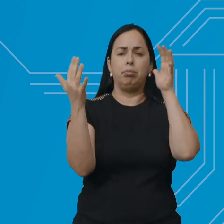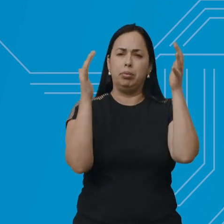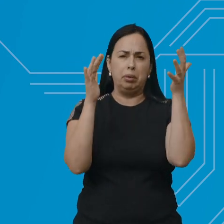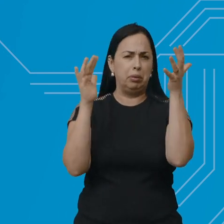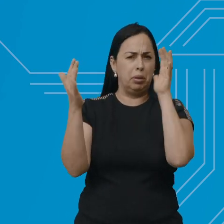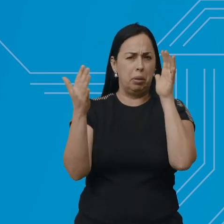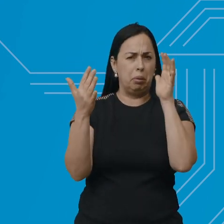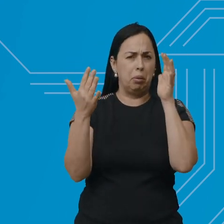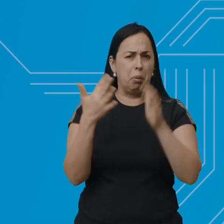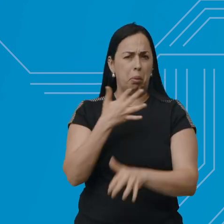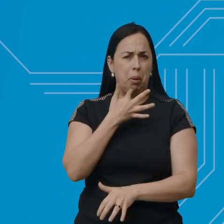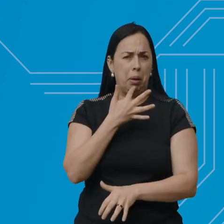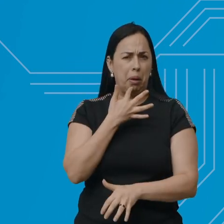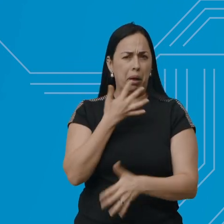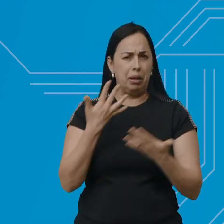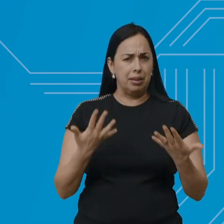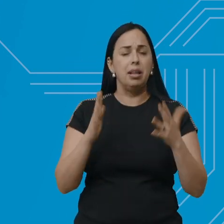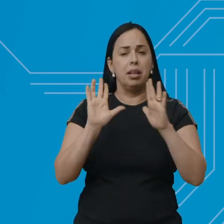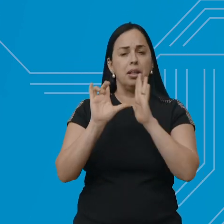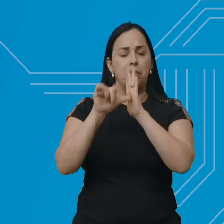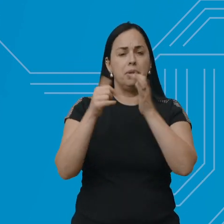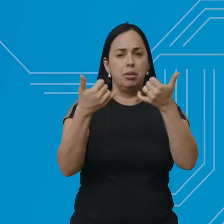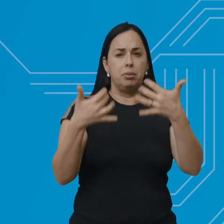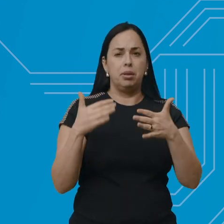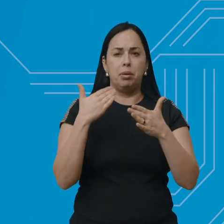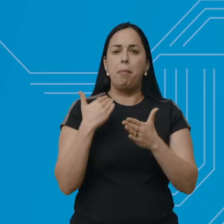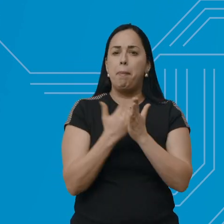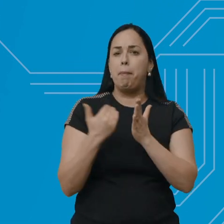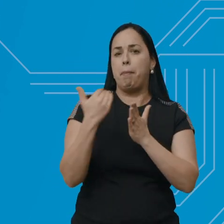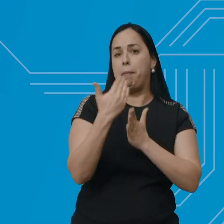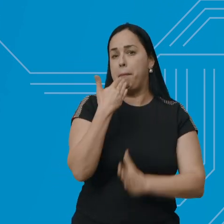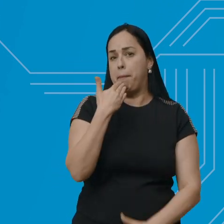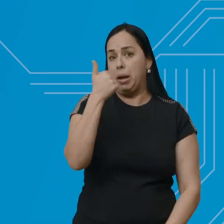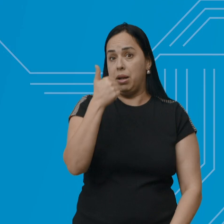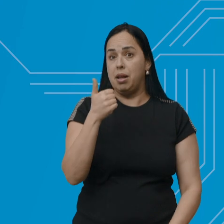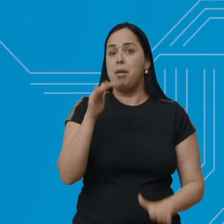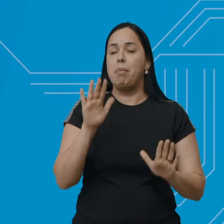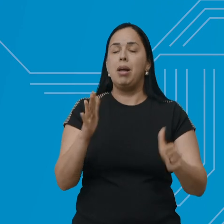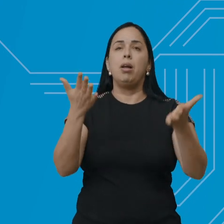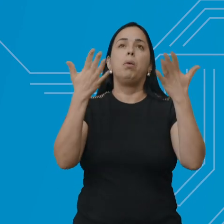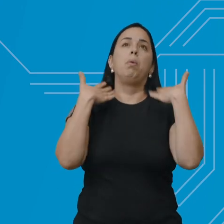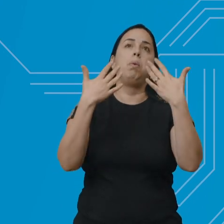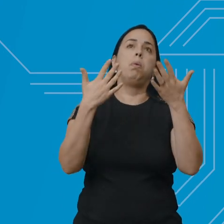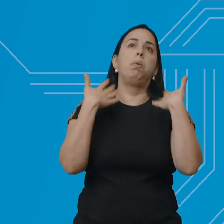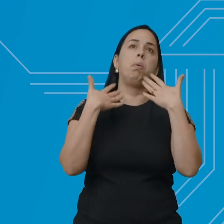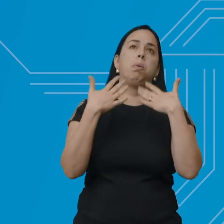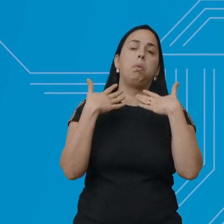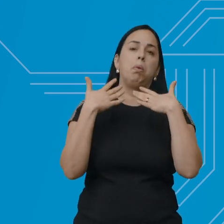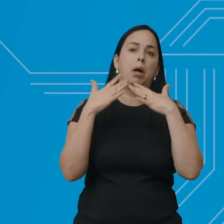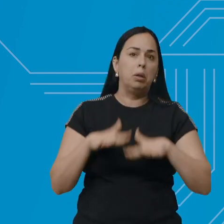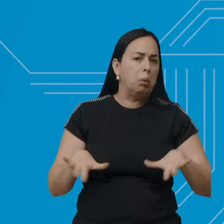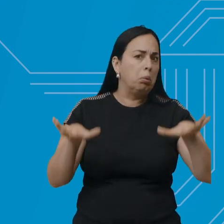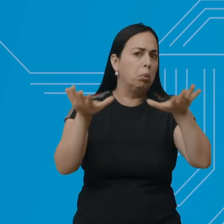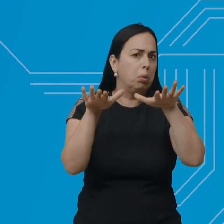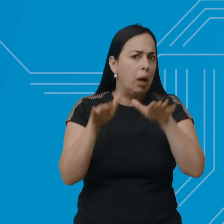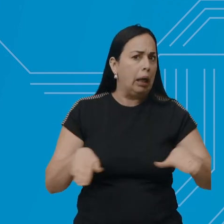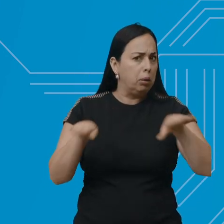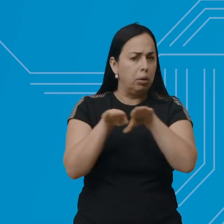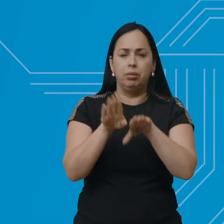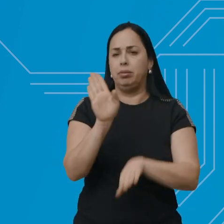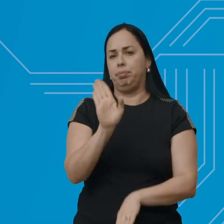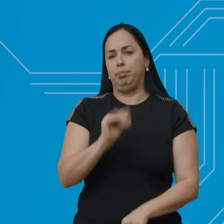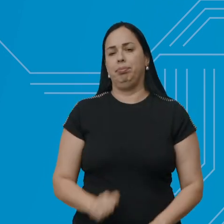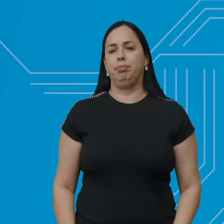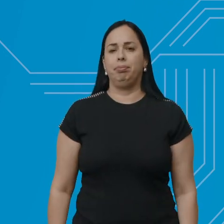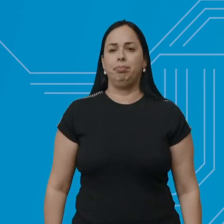climática. Já ouviu falar desse termo? Na volta eu te explico melhor, mas já adianto que as ondas de calor não afetam a todos da mesma